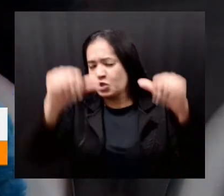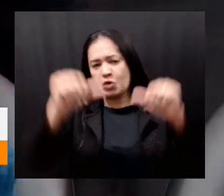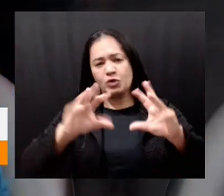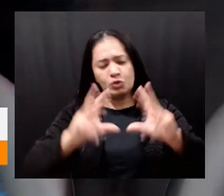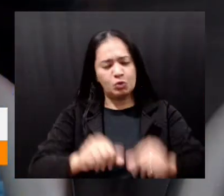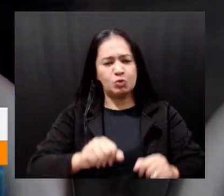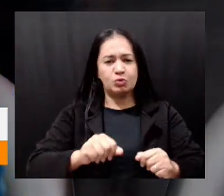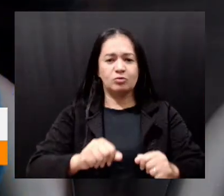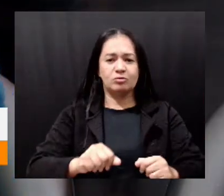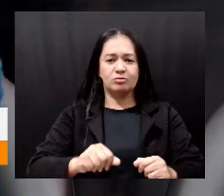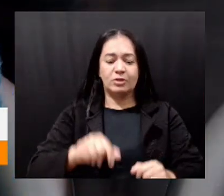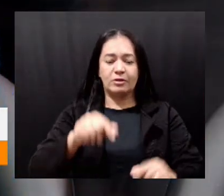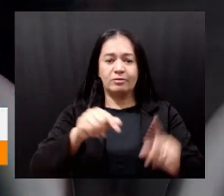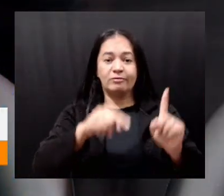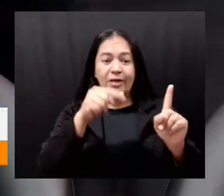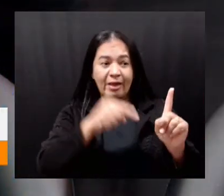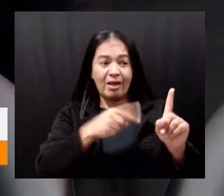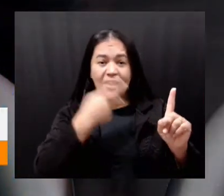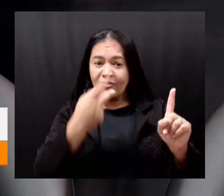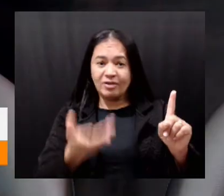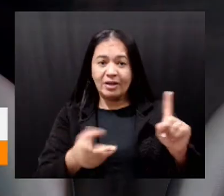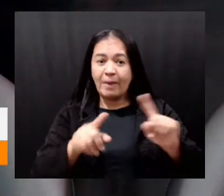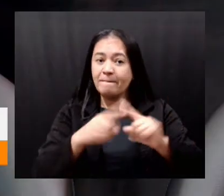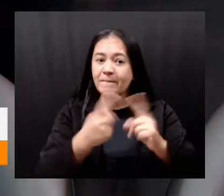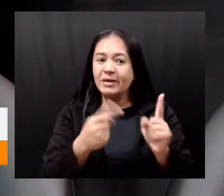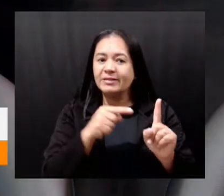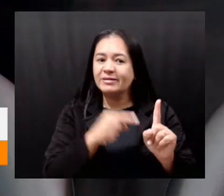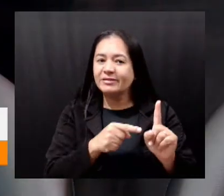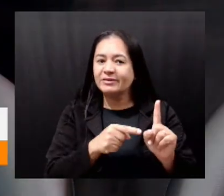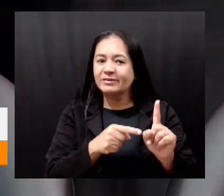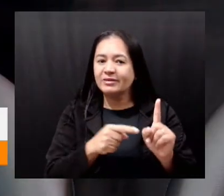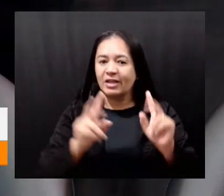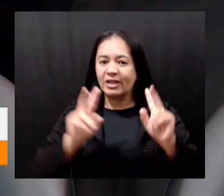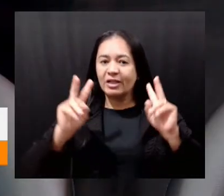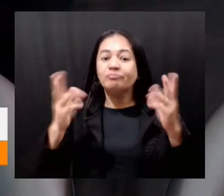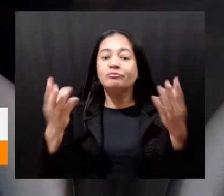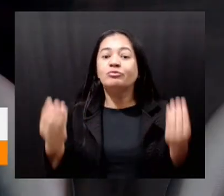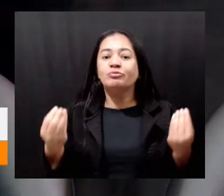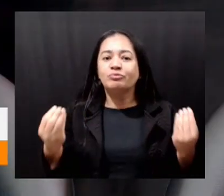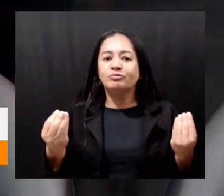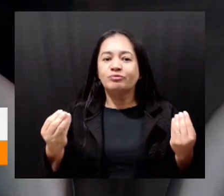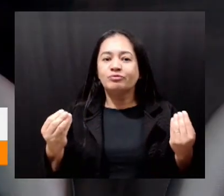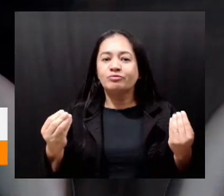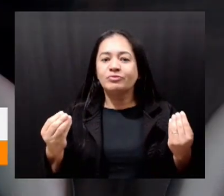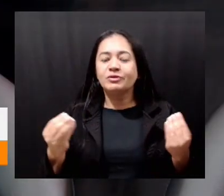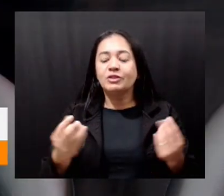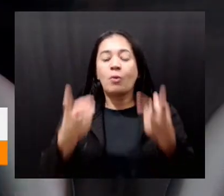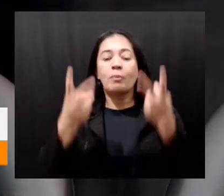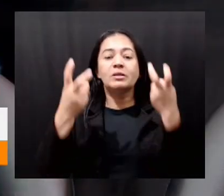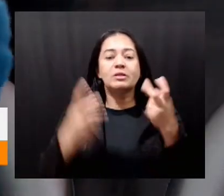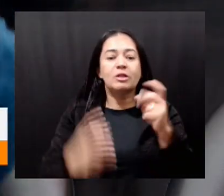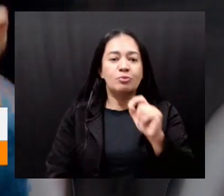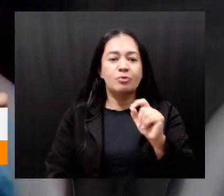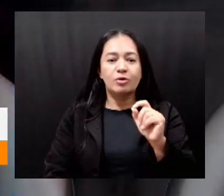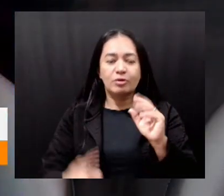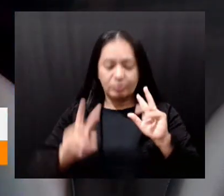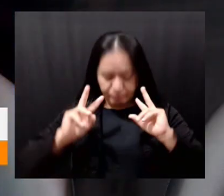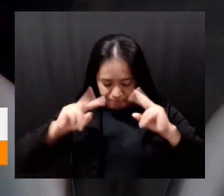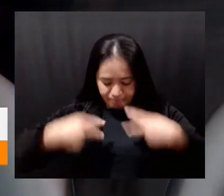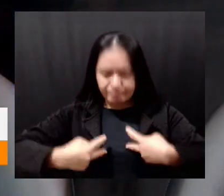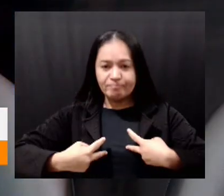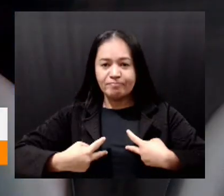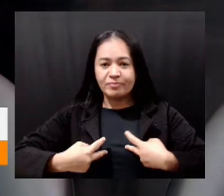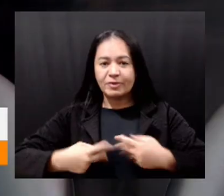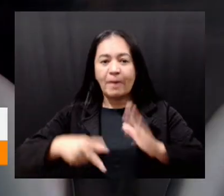péssimo, mas na verdade ela acaba não olhando para uma questão individual e transfere para